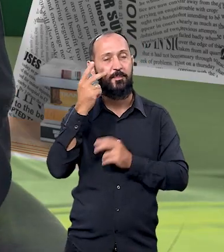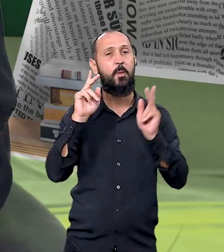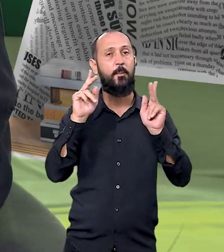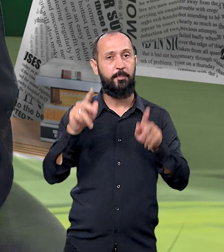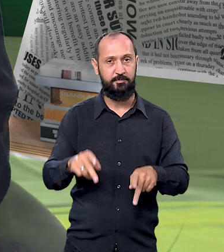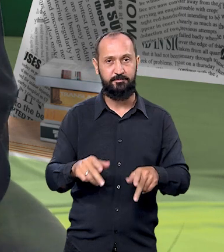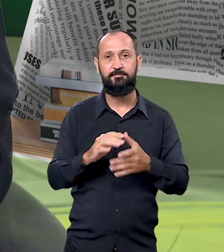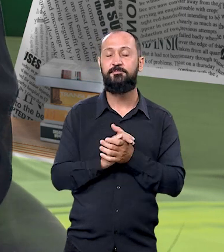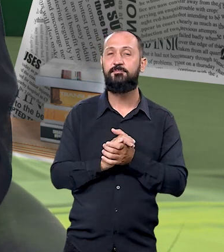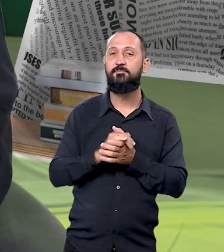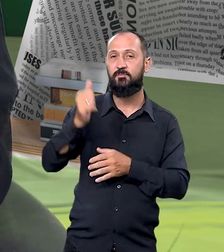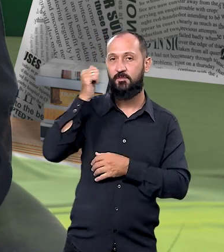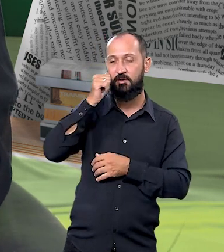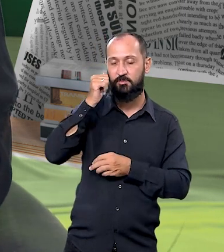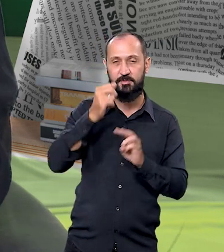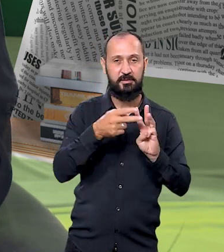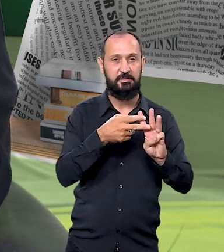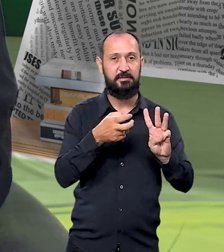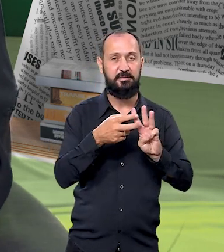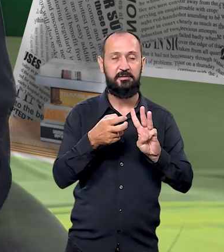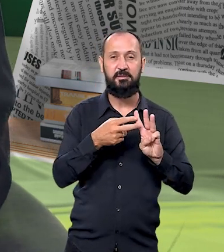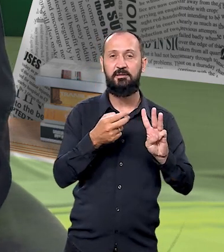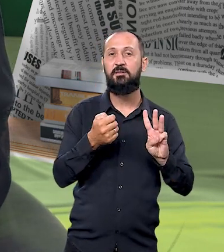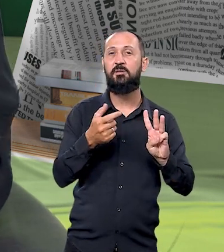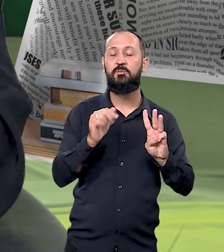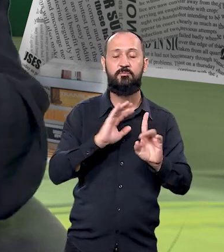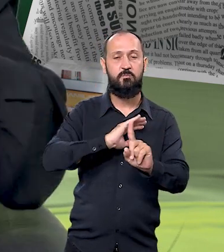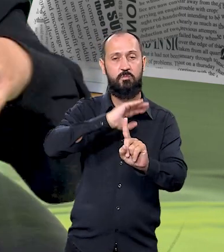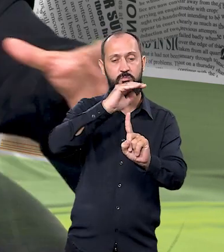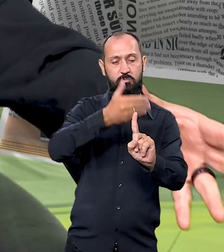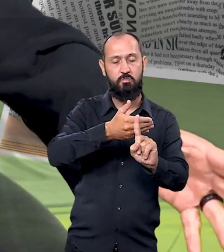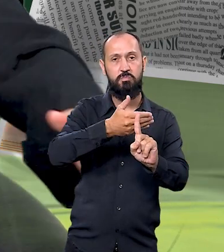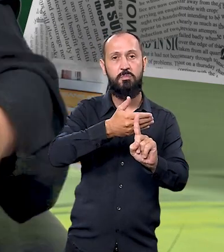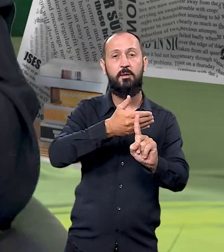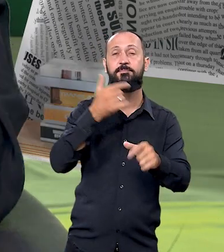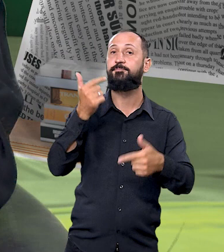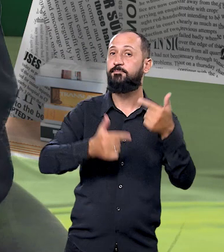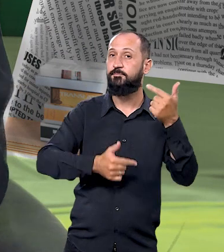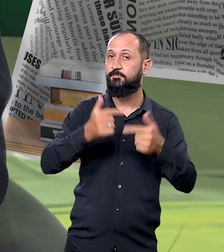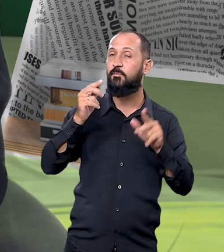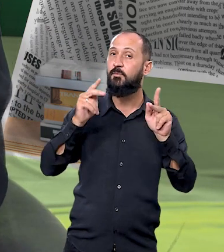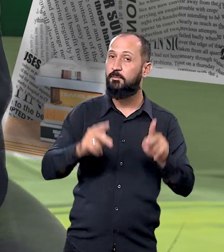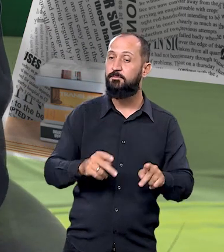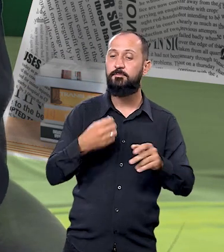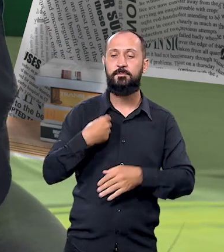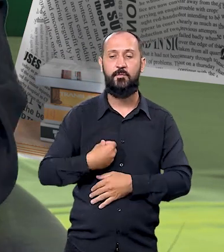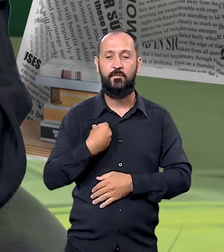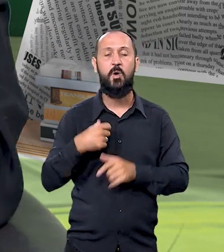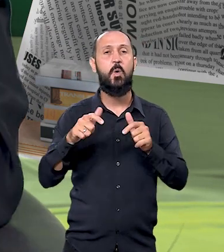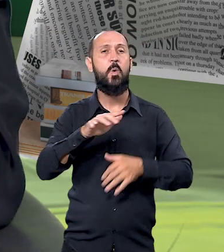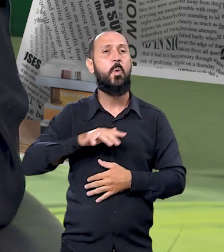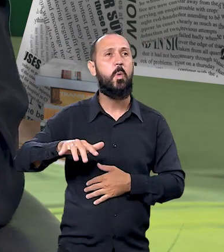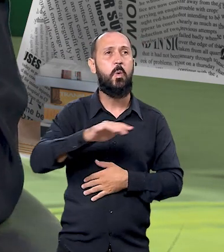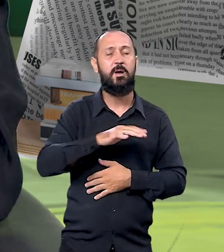são praticamente invisibilizadas pela maioria das políticas públicas por viverem num território extremamente marginalizado. É uma